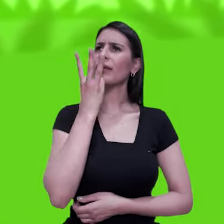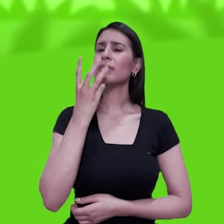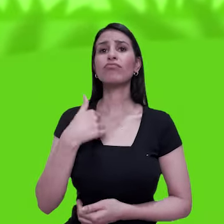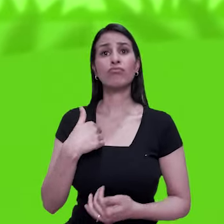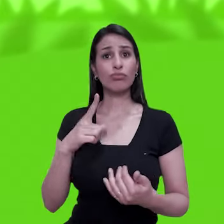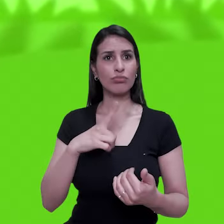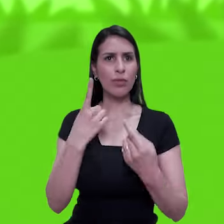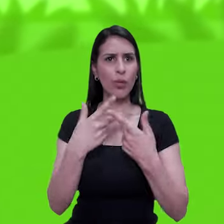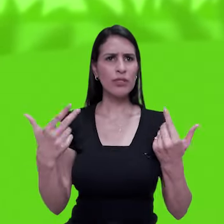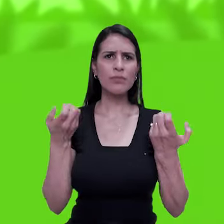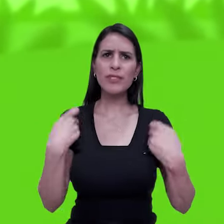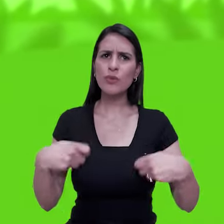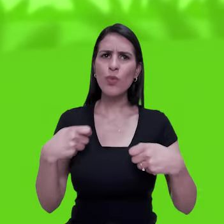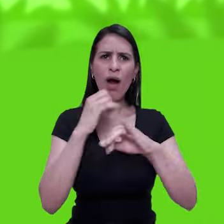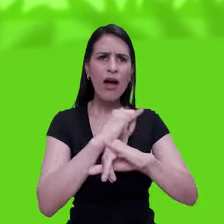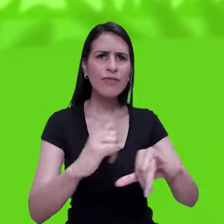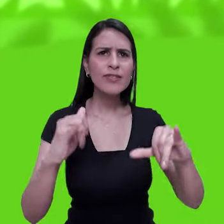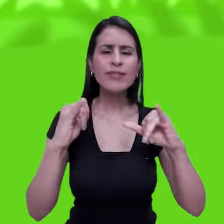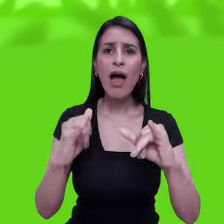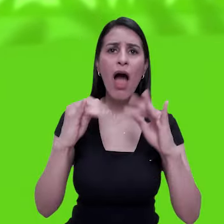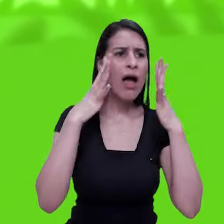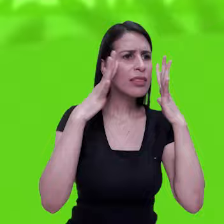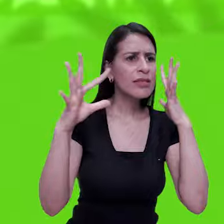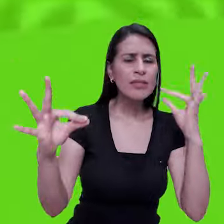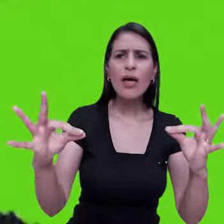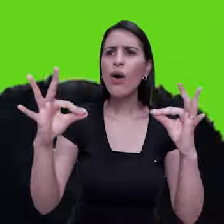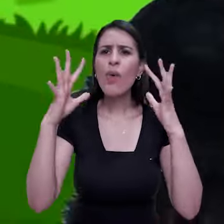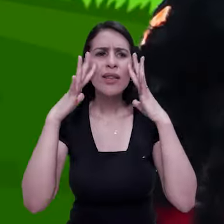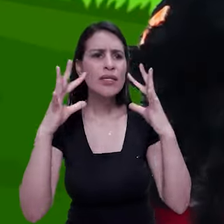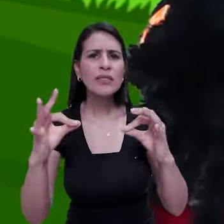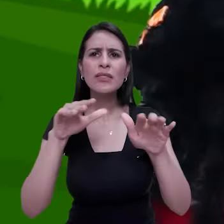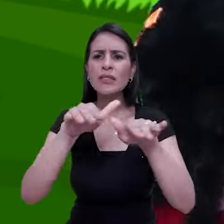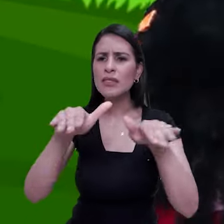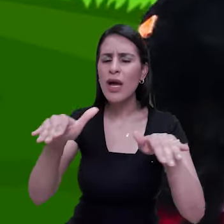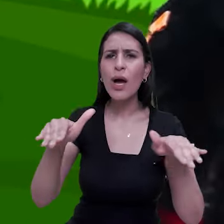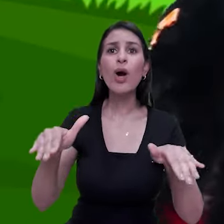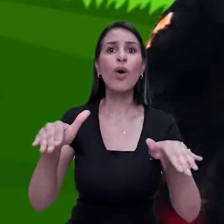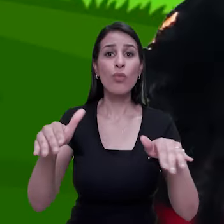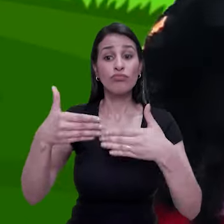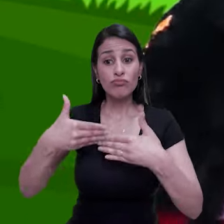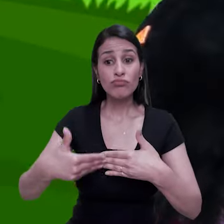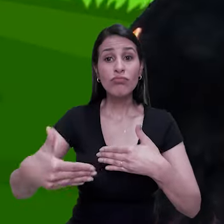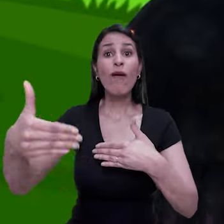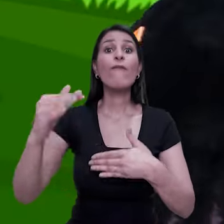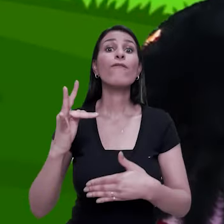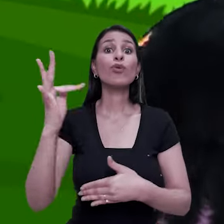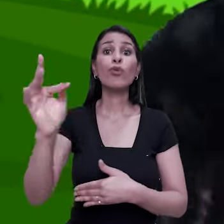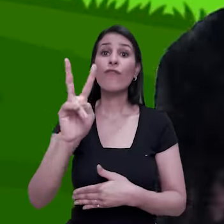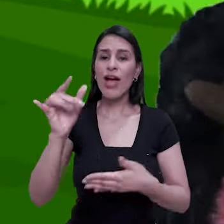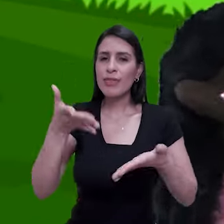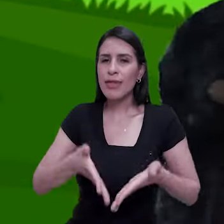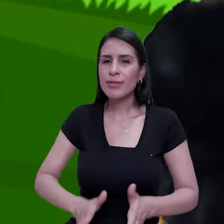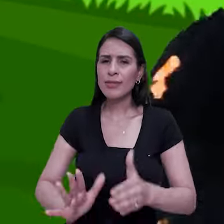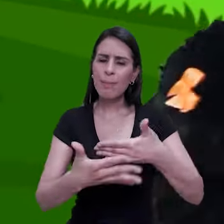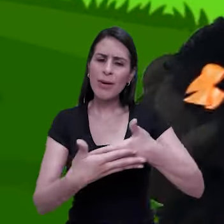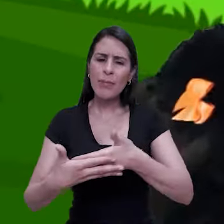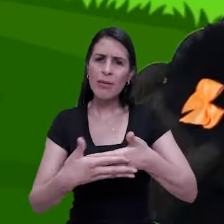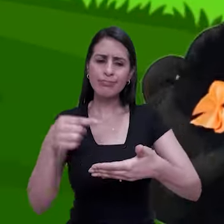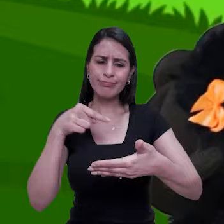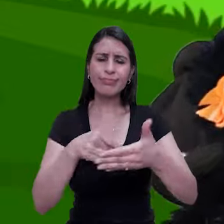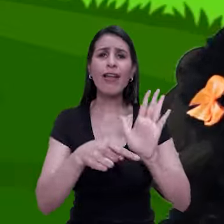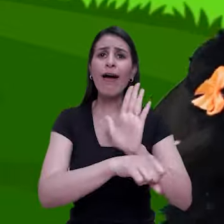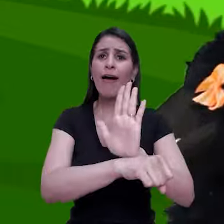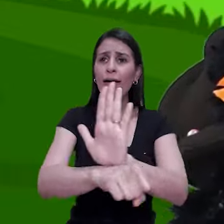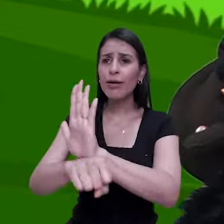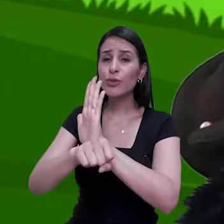dizer. Escutem, escutem! Nascerá uma criança e ela fará com que o nosso povo veja a luz